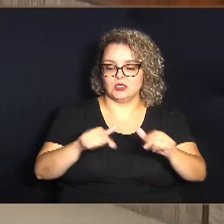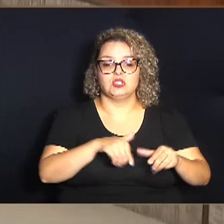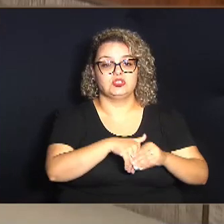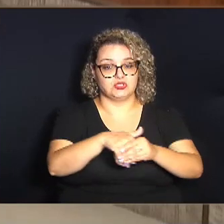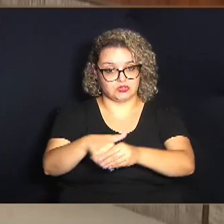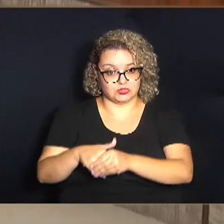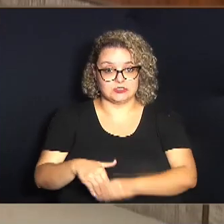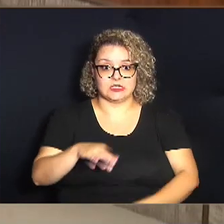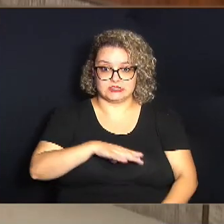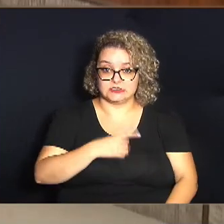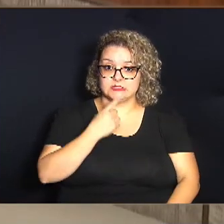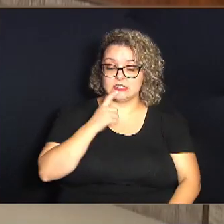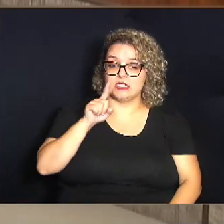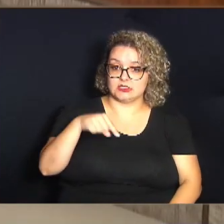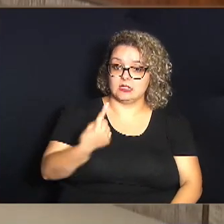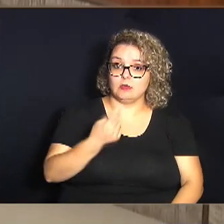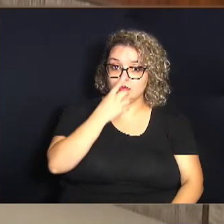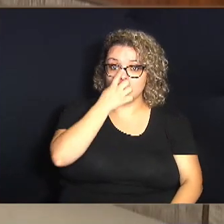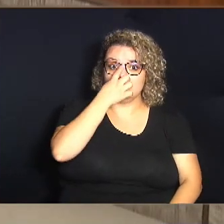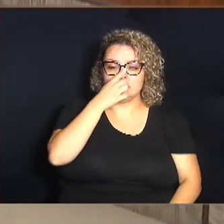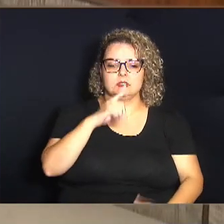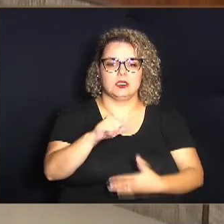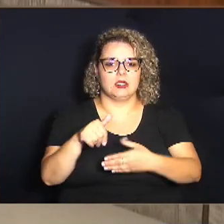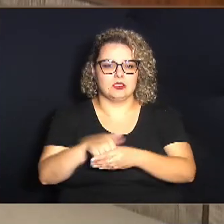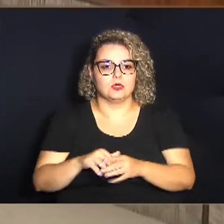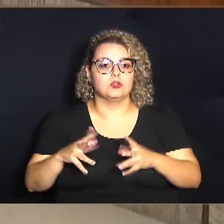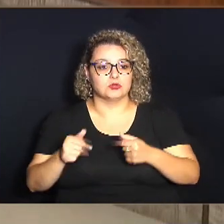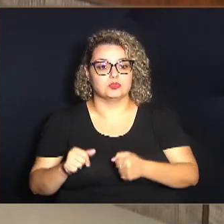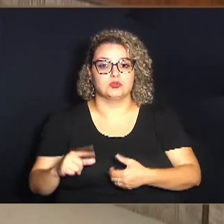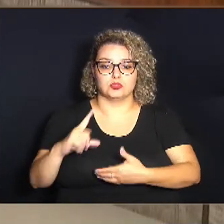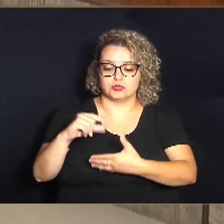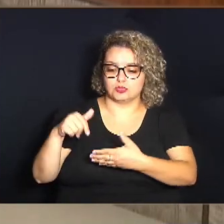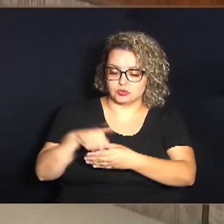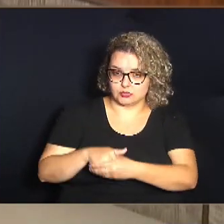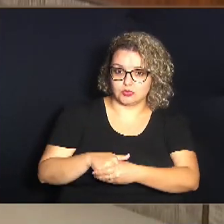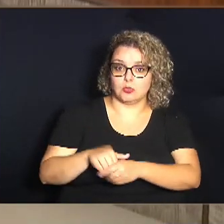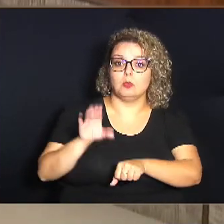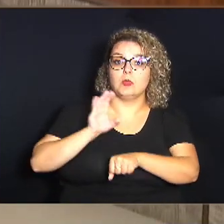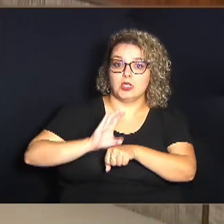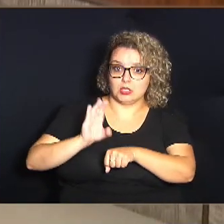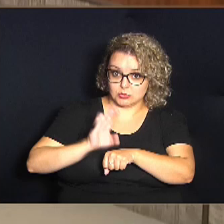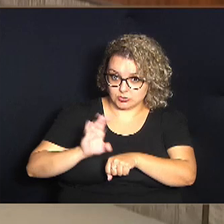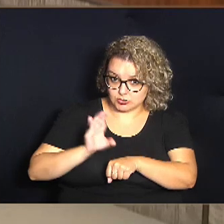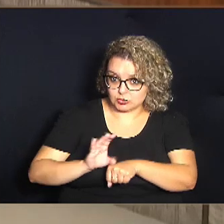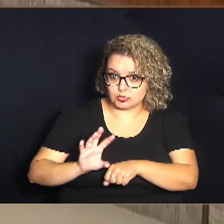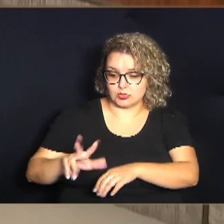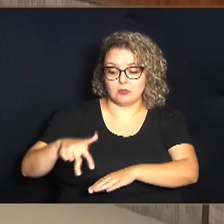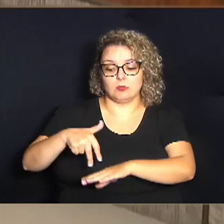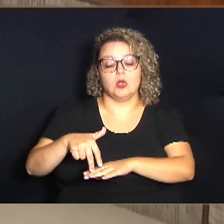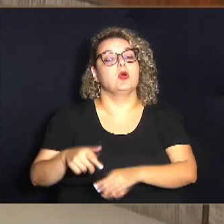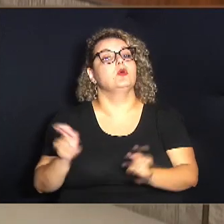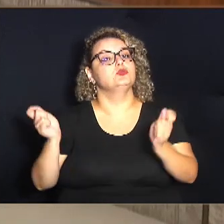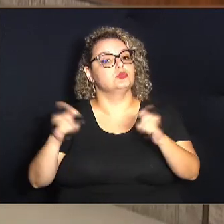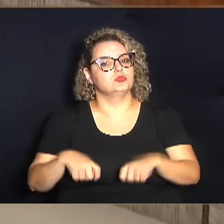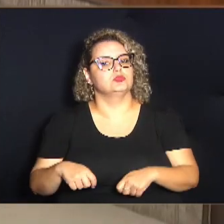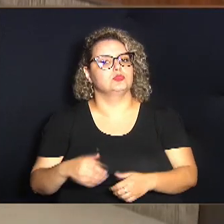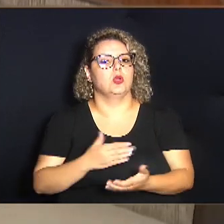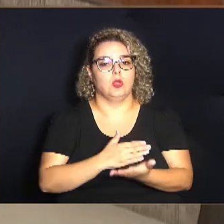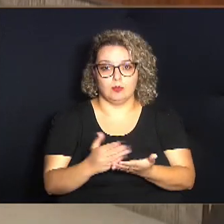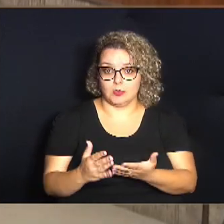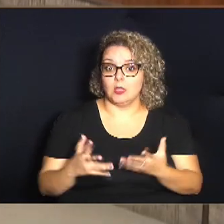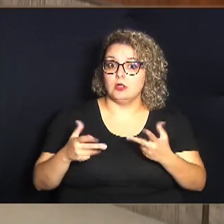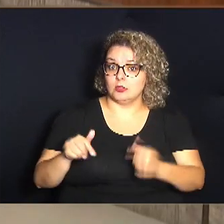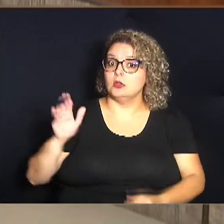cidade. Após a eleição, todos os eleitos passaram por um curso obrigatório de capacitação inicial. Todos